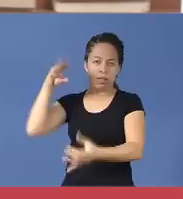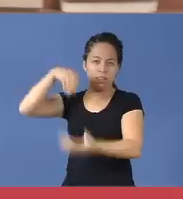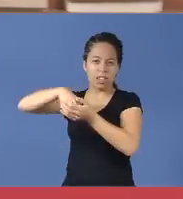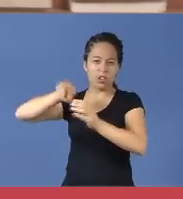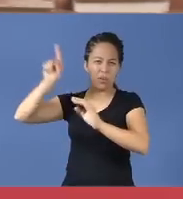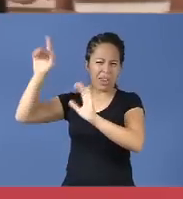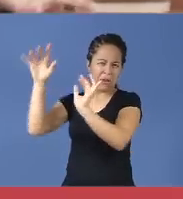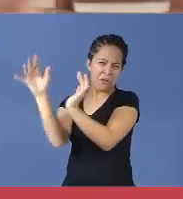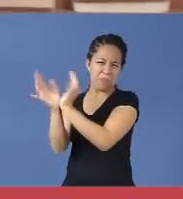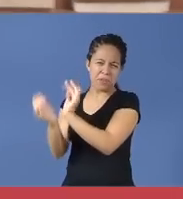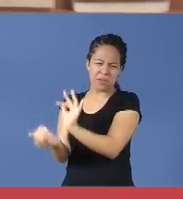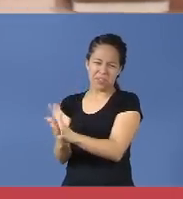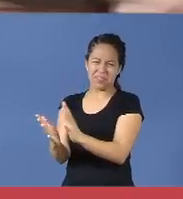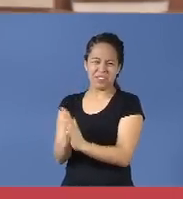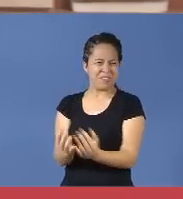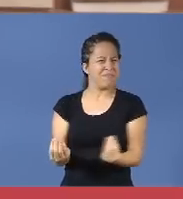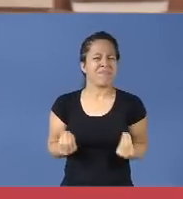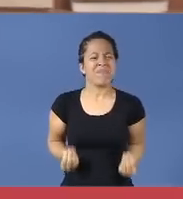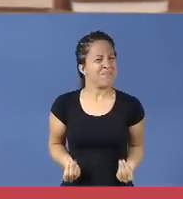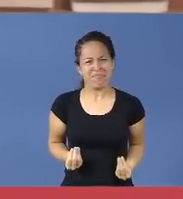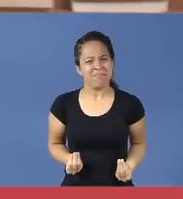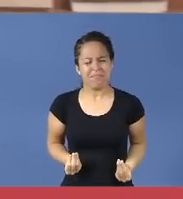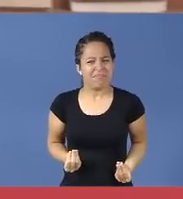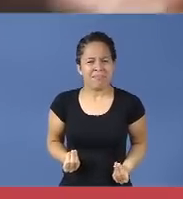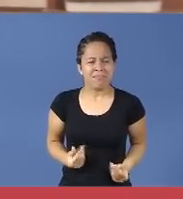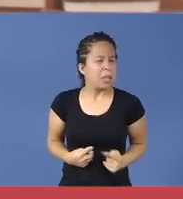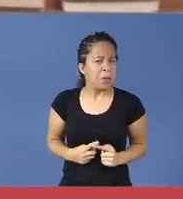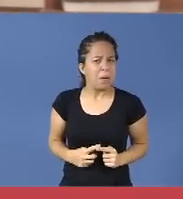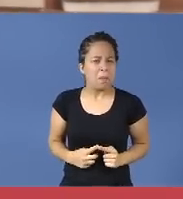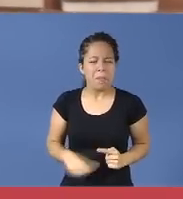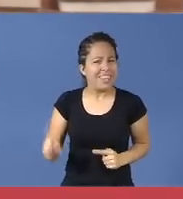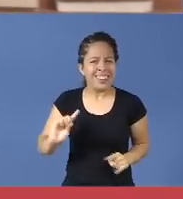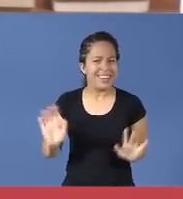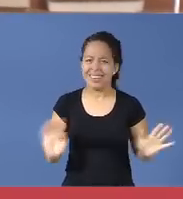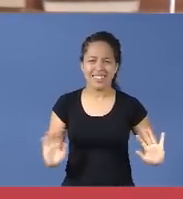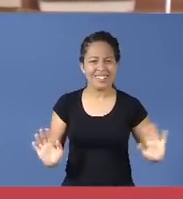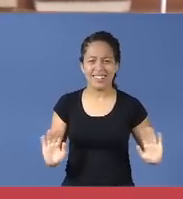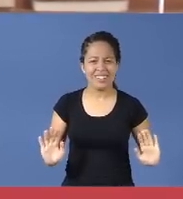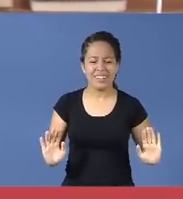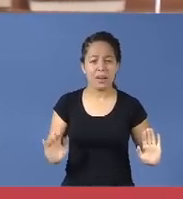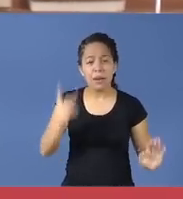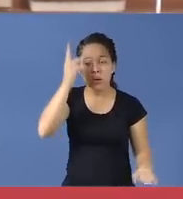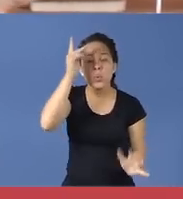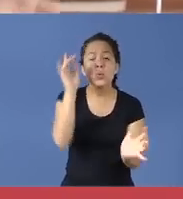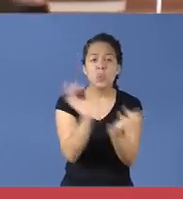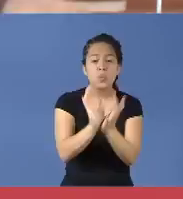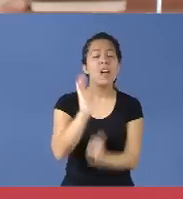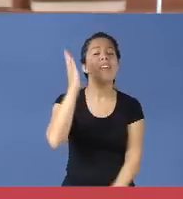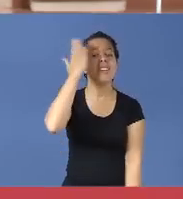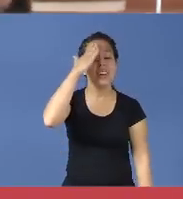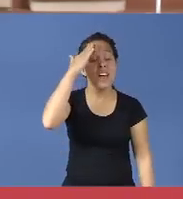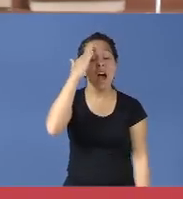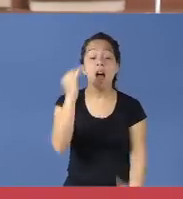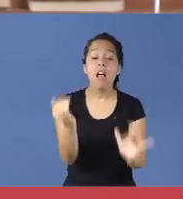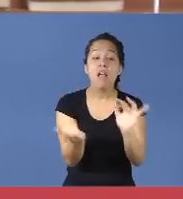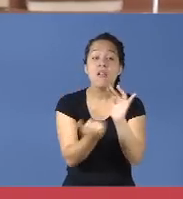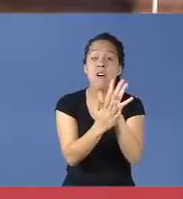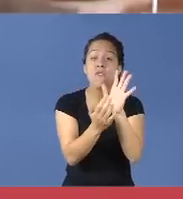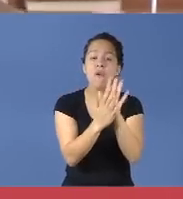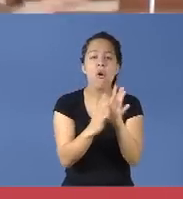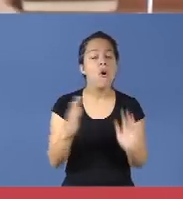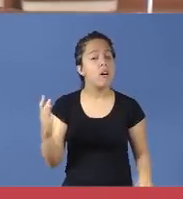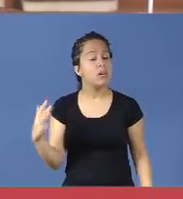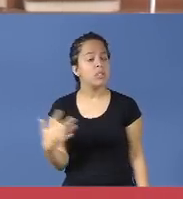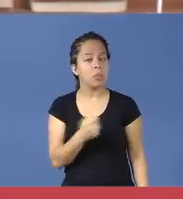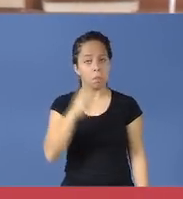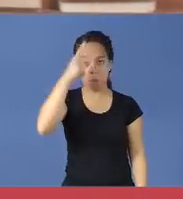meus irmãos, canto de chão, não tem mais, não existe. É um grupo que entendeu o louvor, a adoração ao Senhor, não tem ninguém se